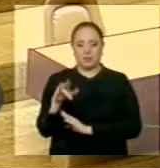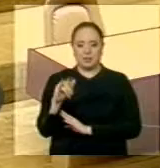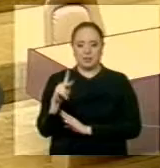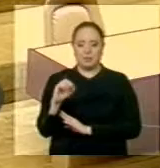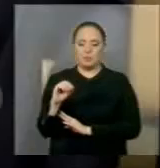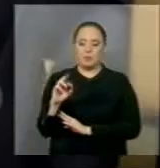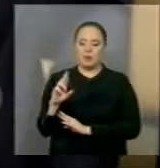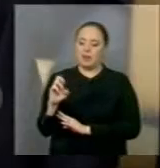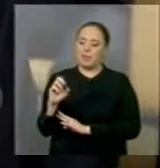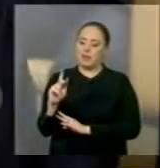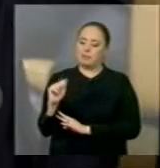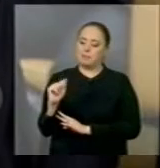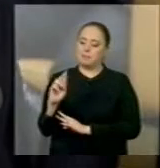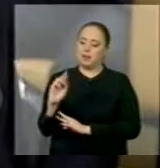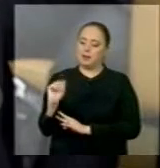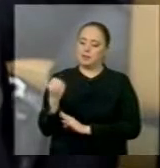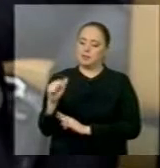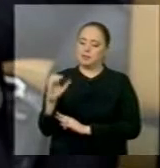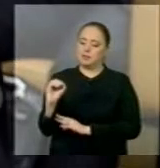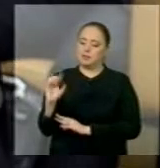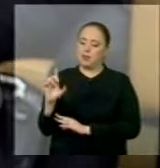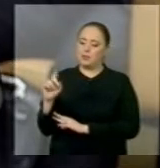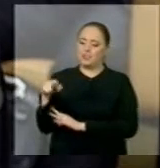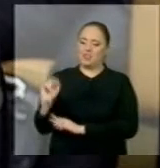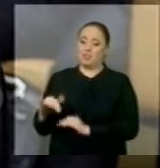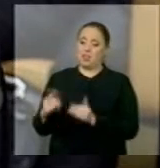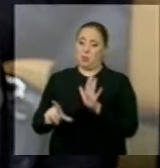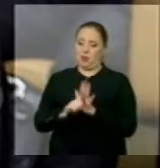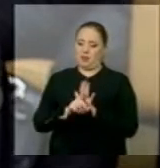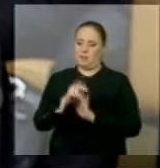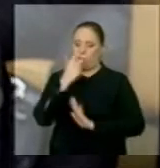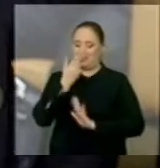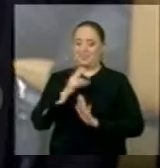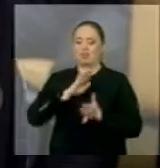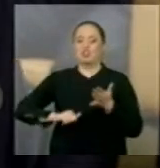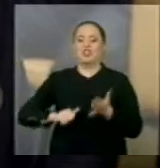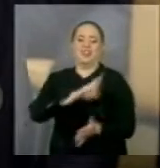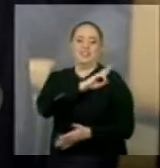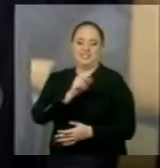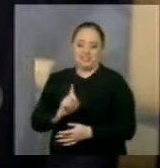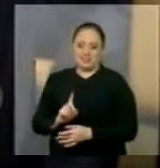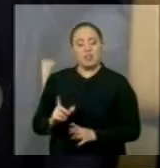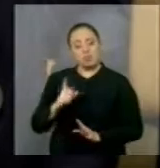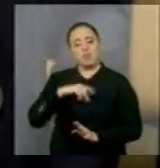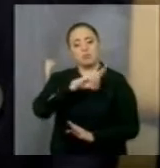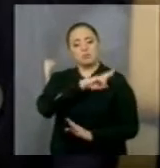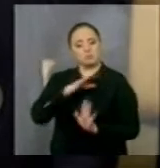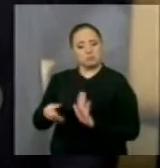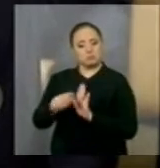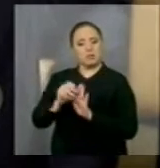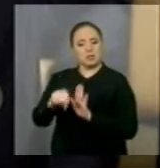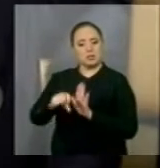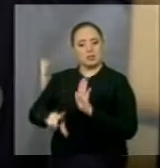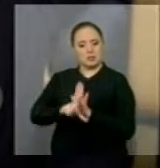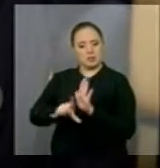dano. Portanto, a lei não afasta a responsabilização. Essa responsabilização está, sim, também expressamente